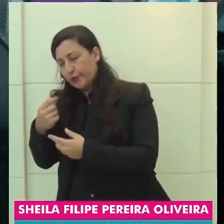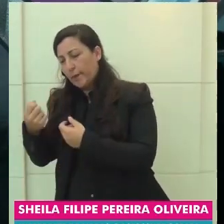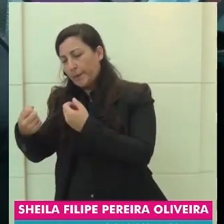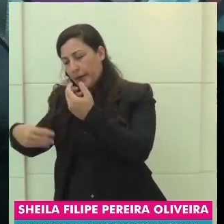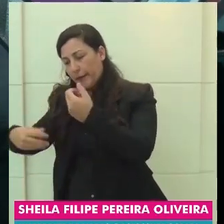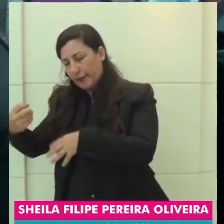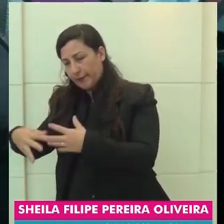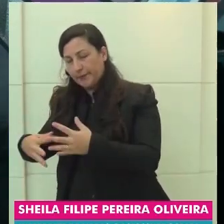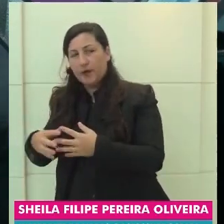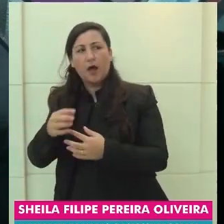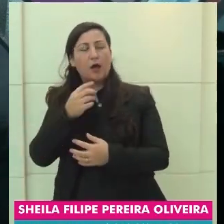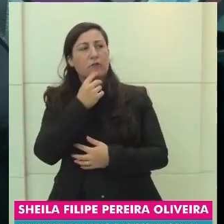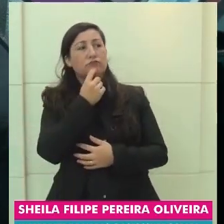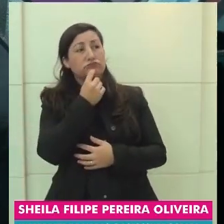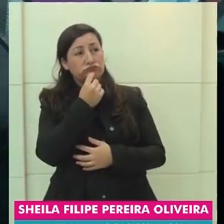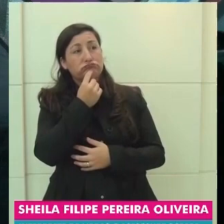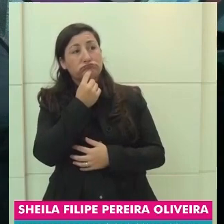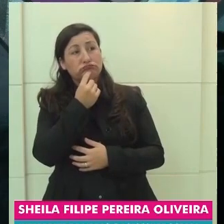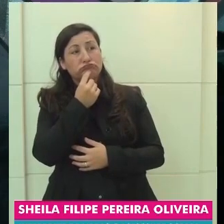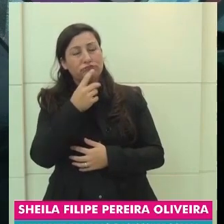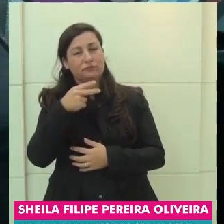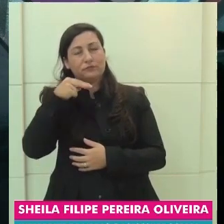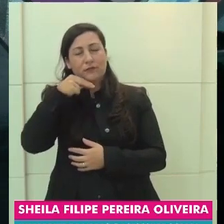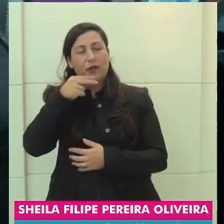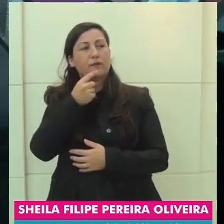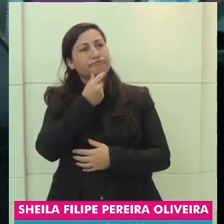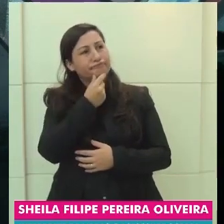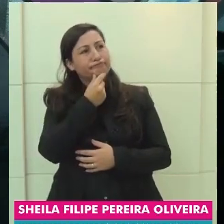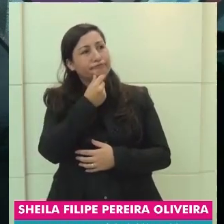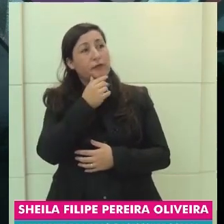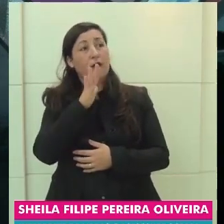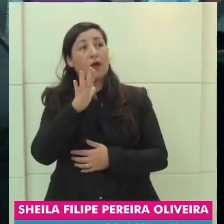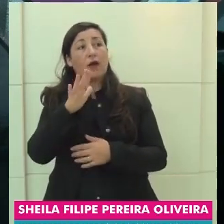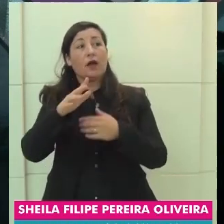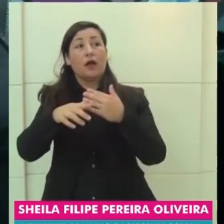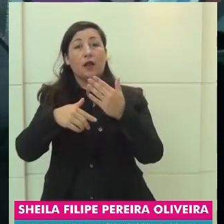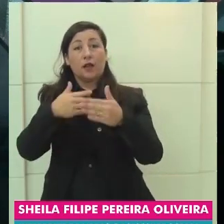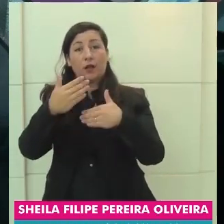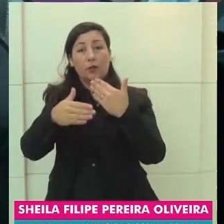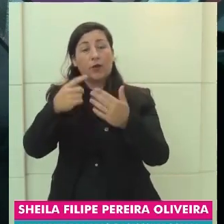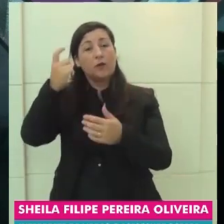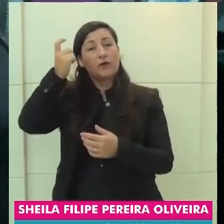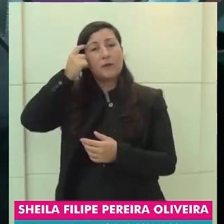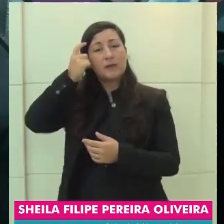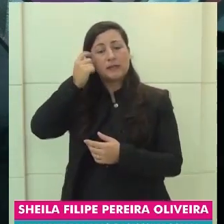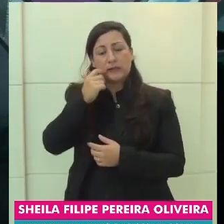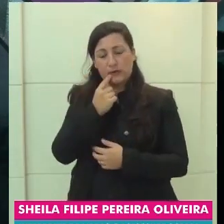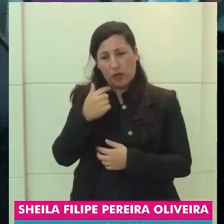tudo certo, explicado e entendido. Só que aí eu fiquei pensando.